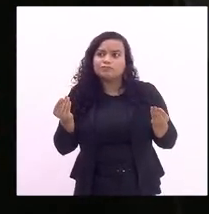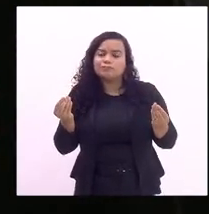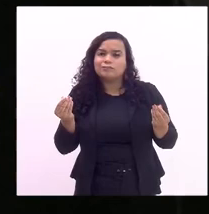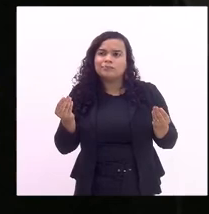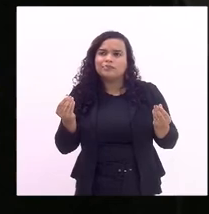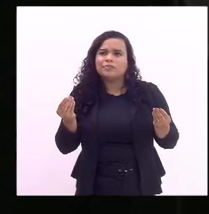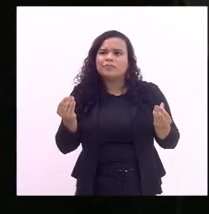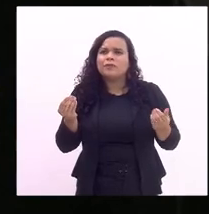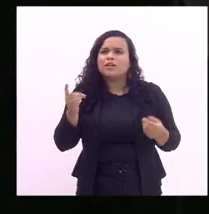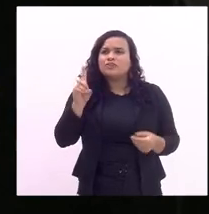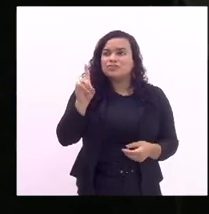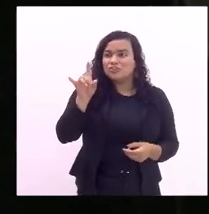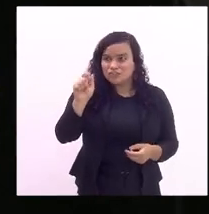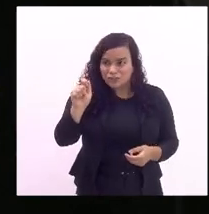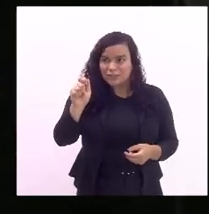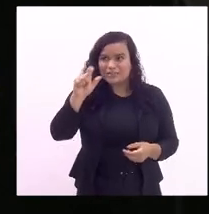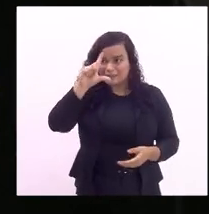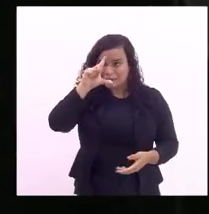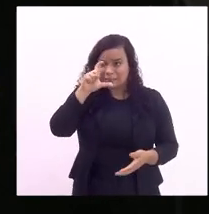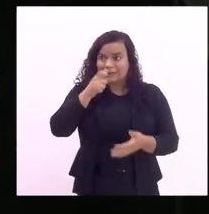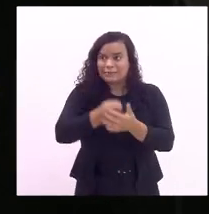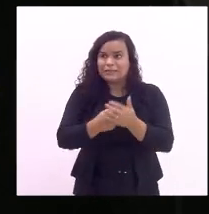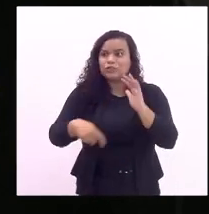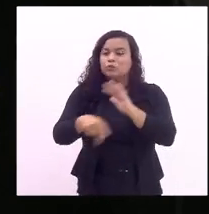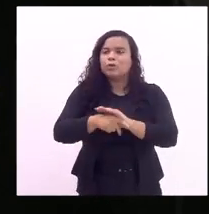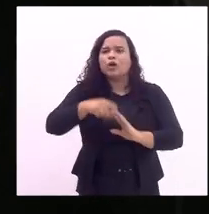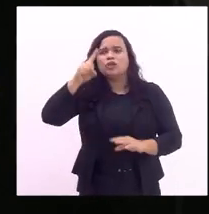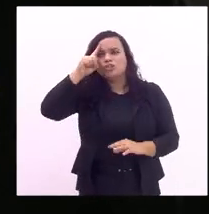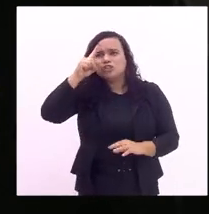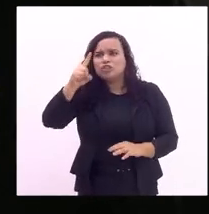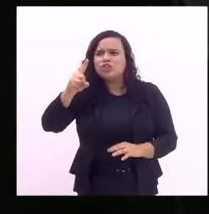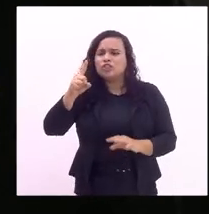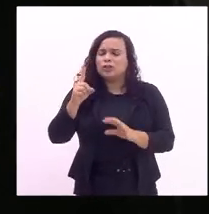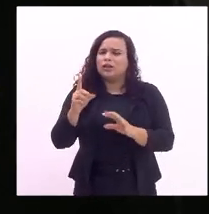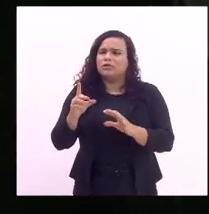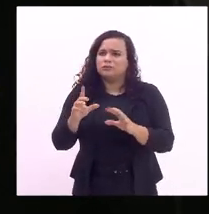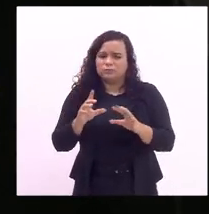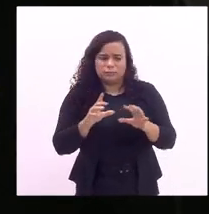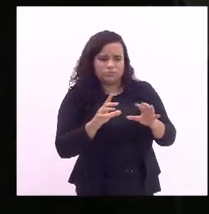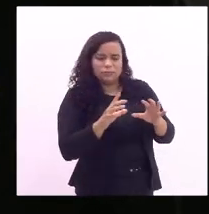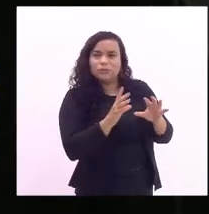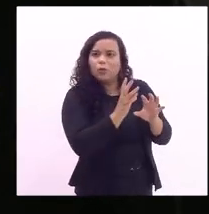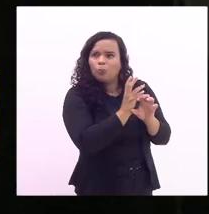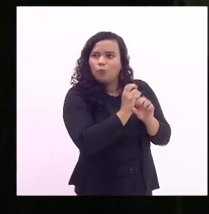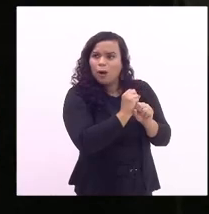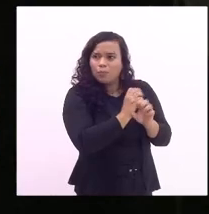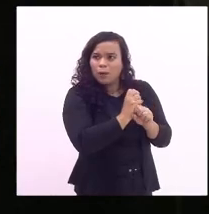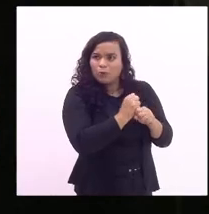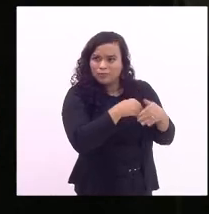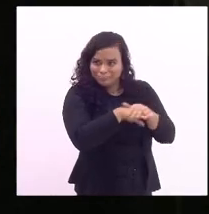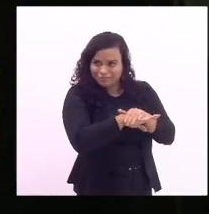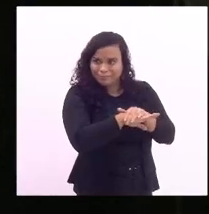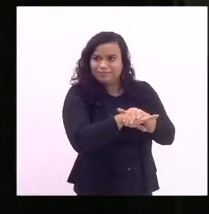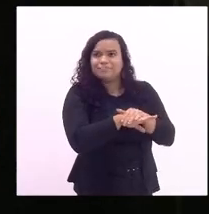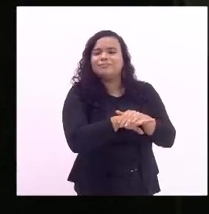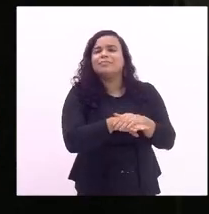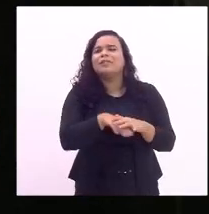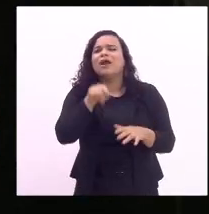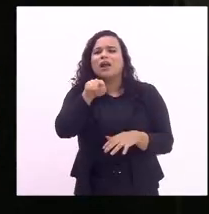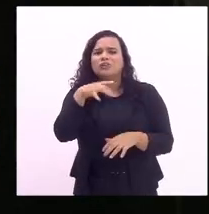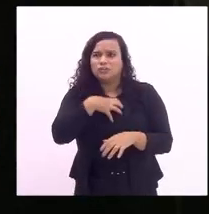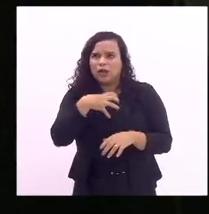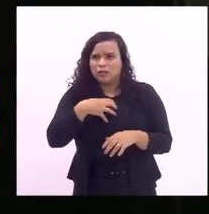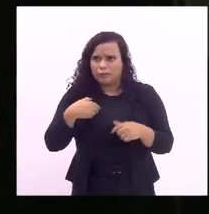que determina o dia desse colecionador. Essa forma, como eu já